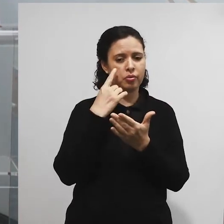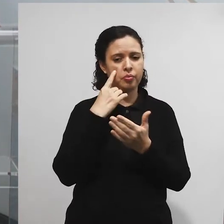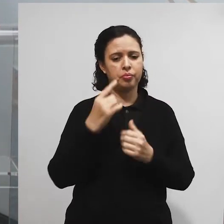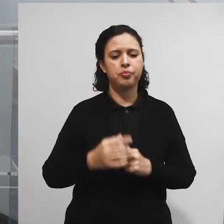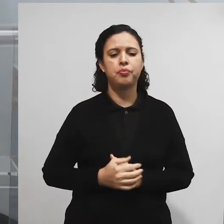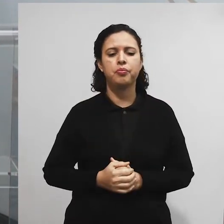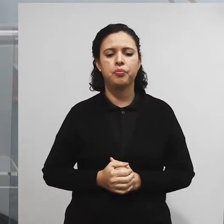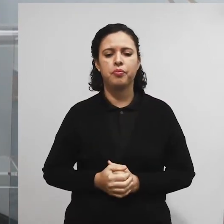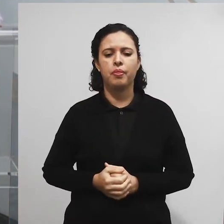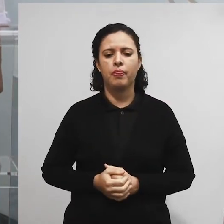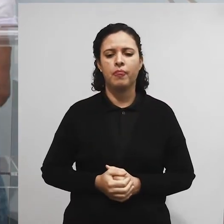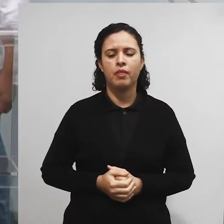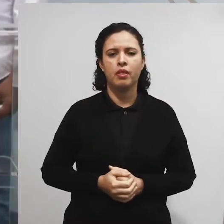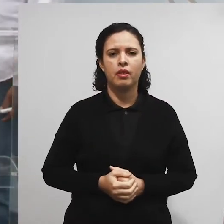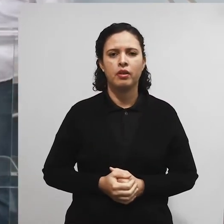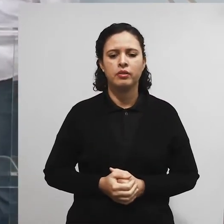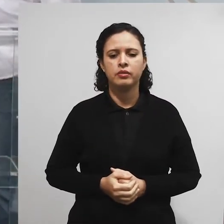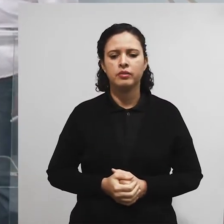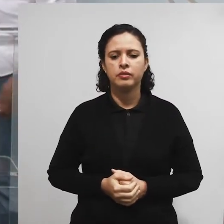anotado aqui para vocês. Vamos lá?